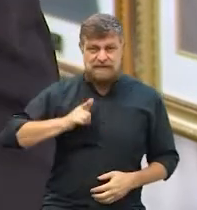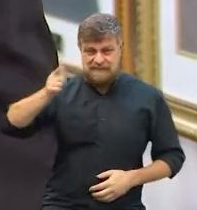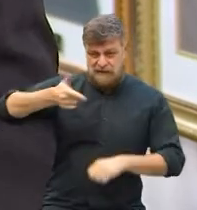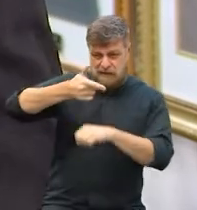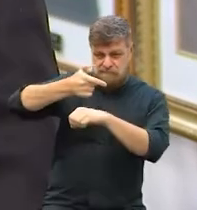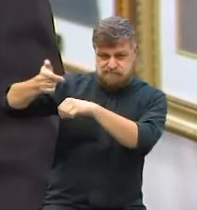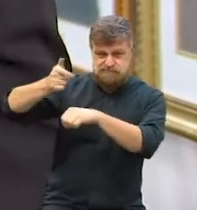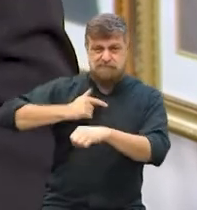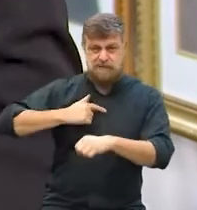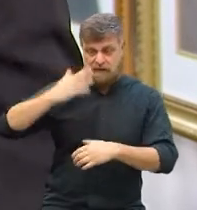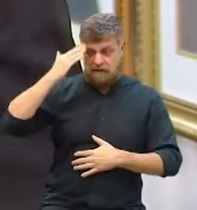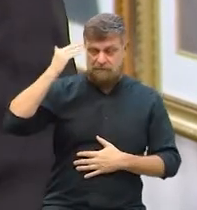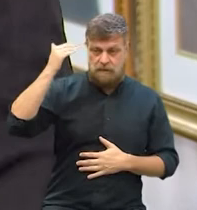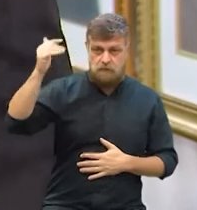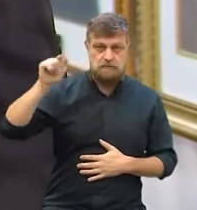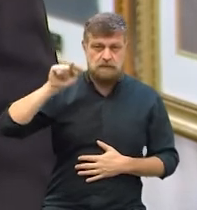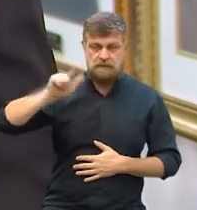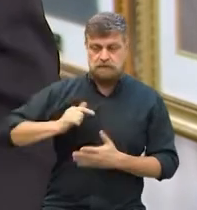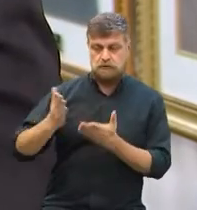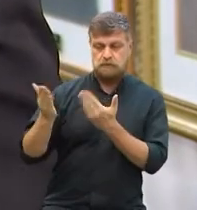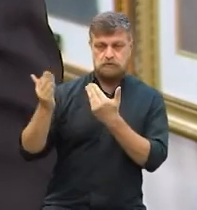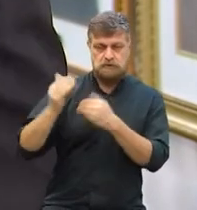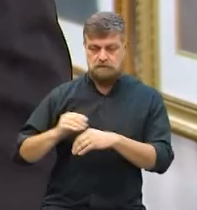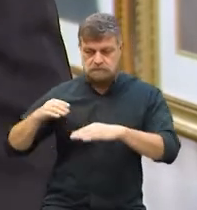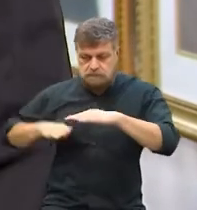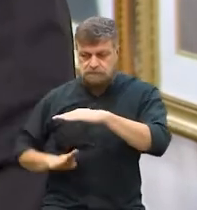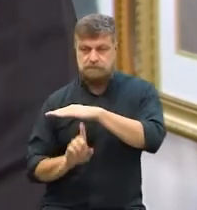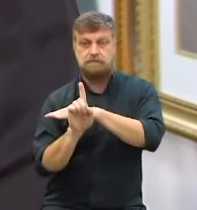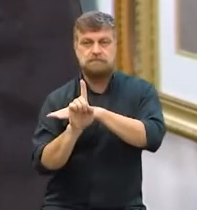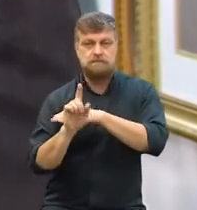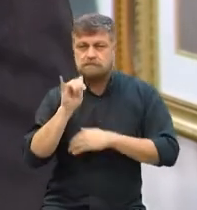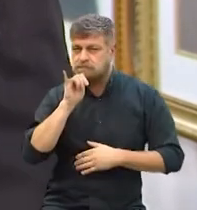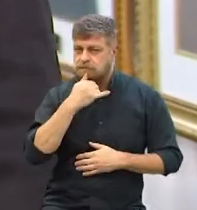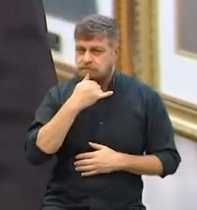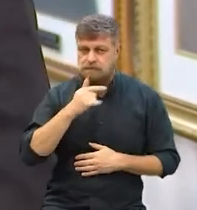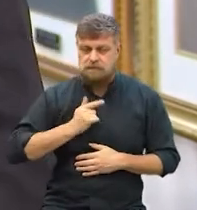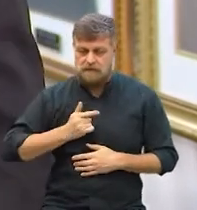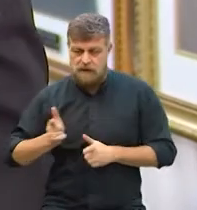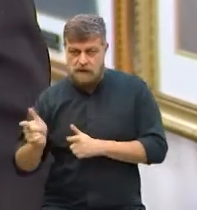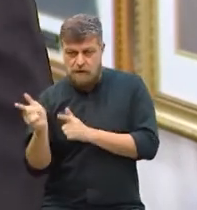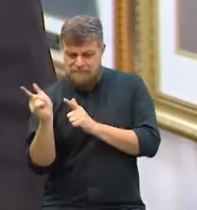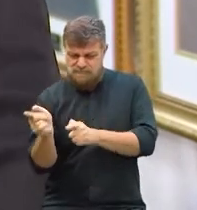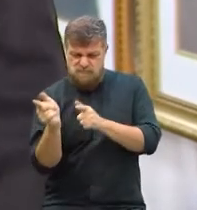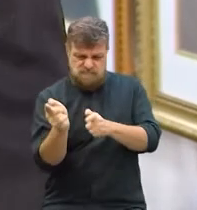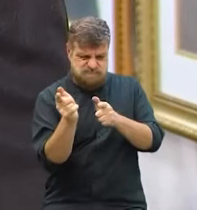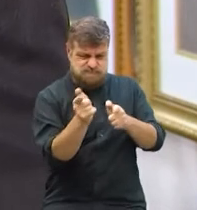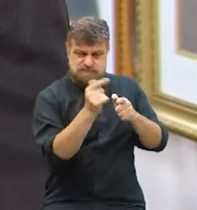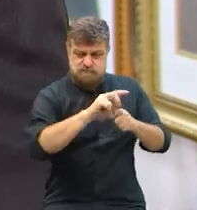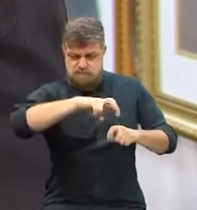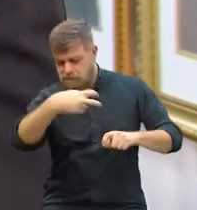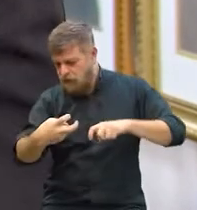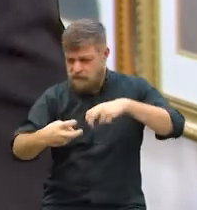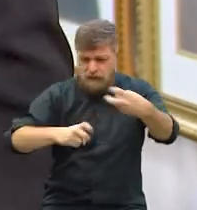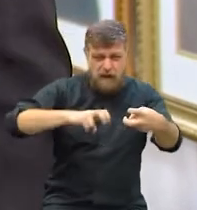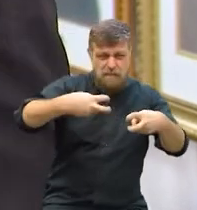citar Columbine, que é o mais destacado, onde jovens entraram, infelizmente, né, com armas,